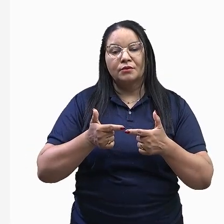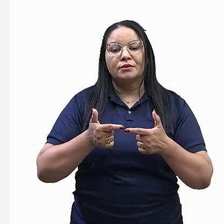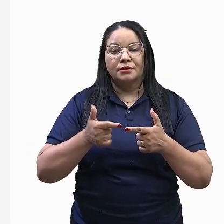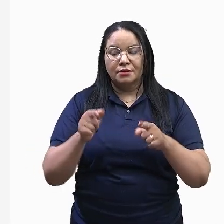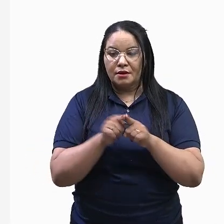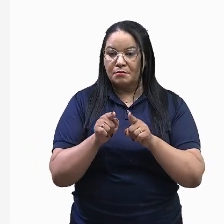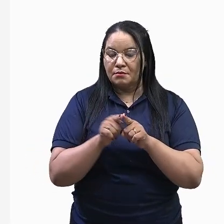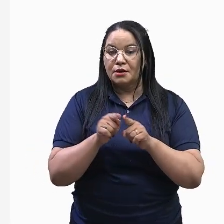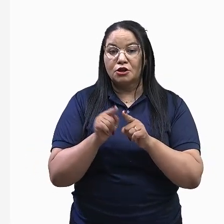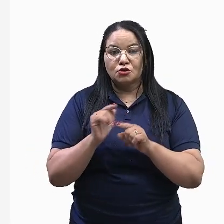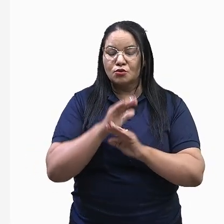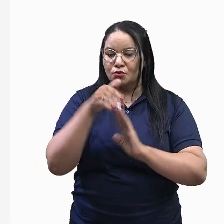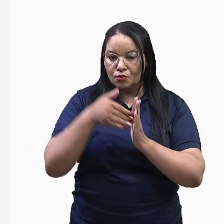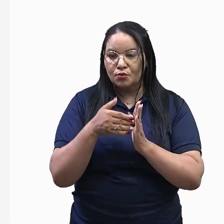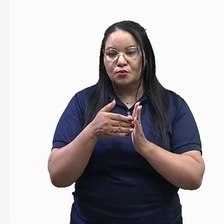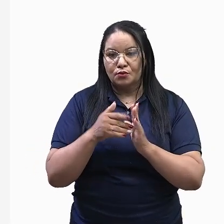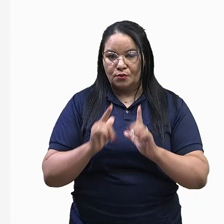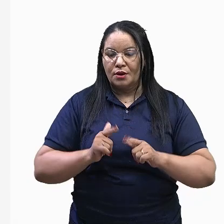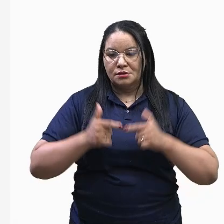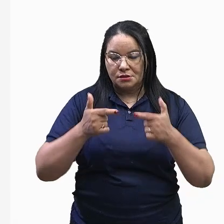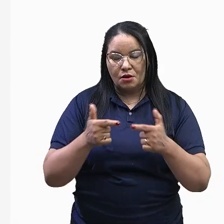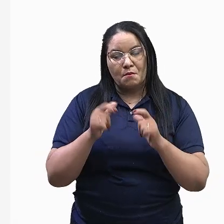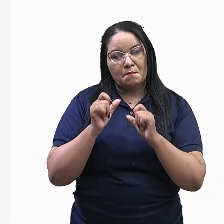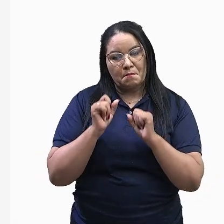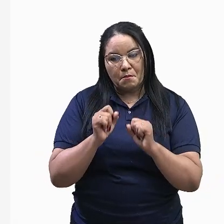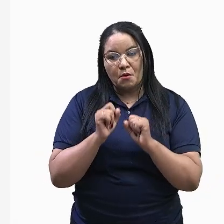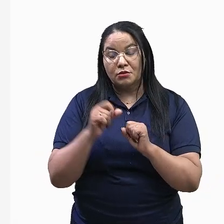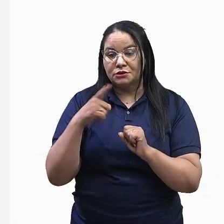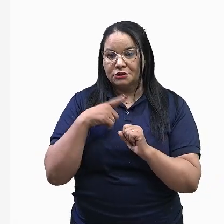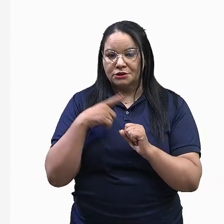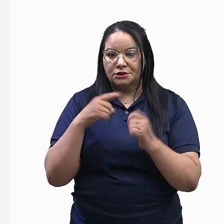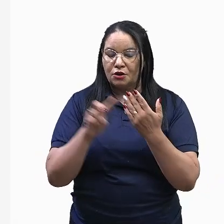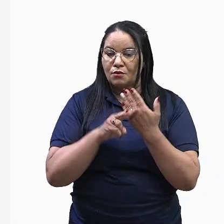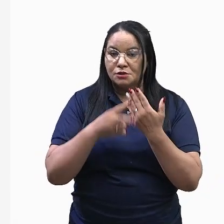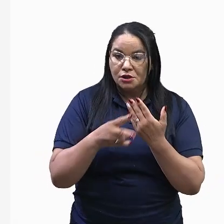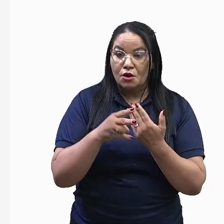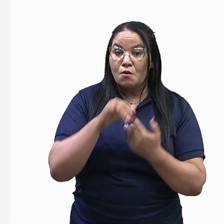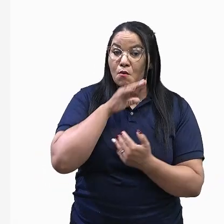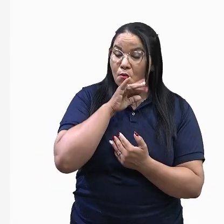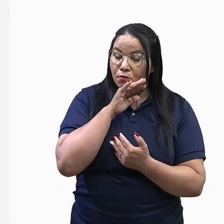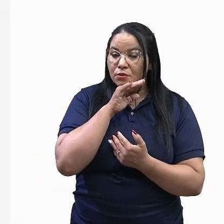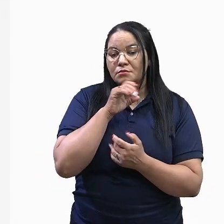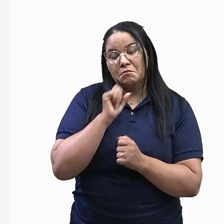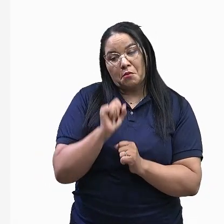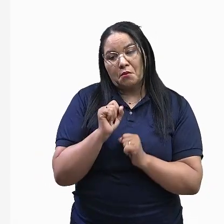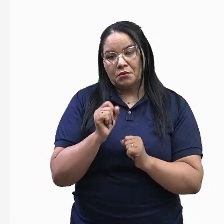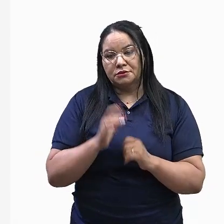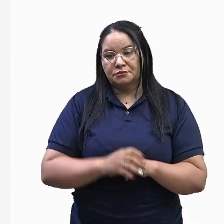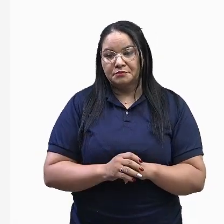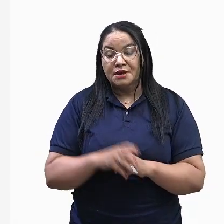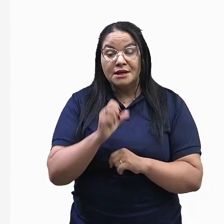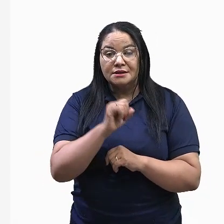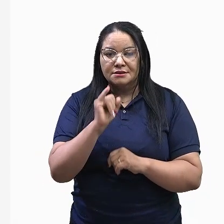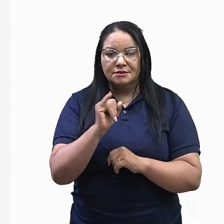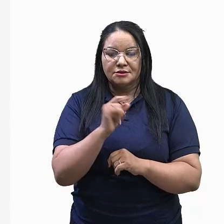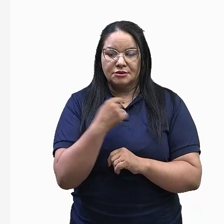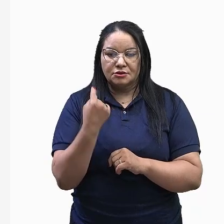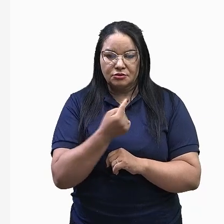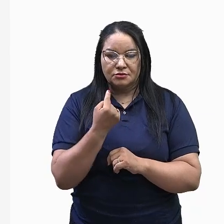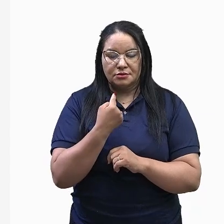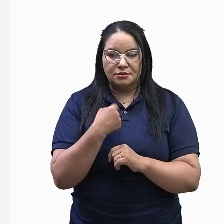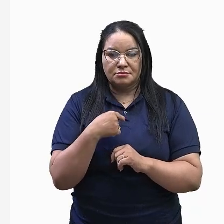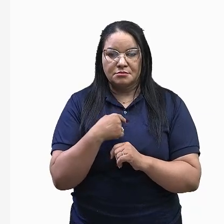aquilo que a gente faz, né, pode gerar uma consequência ruim para nós, né, se a gente não sabe o que a gente